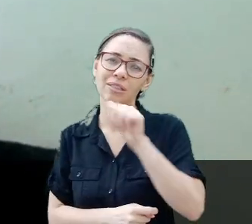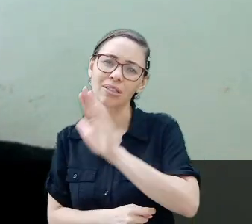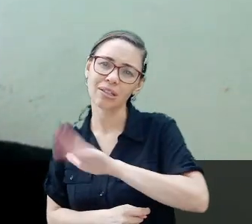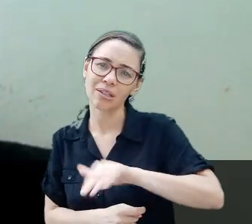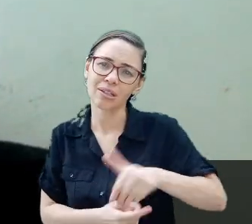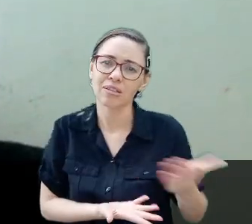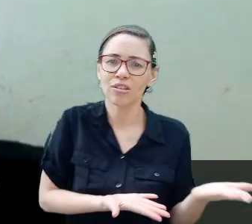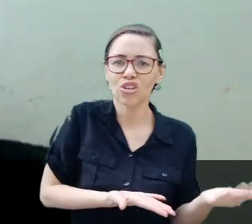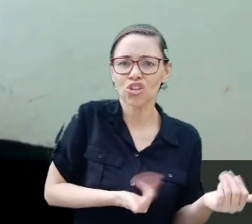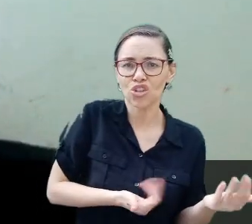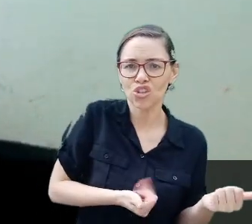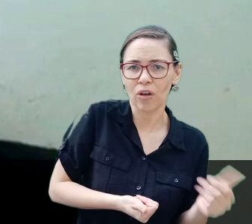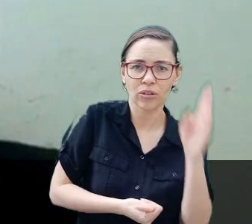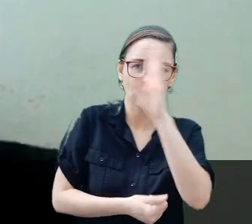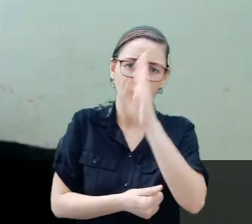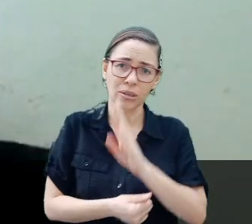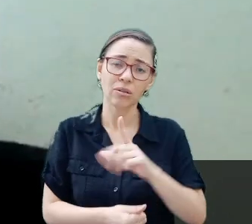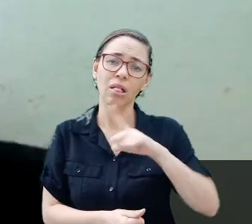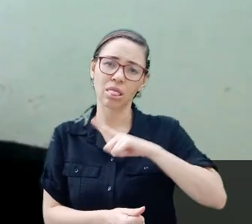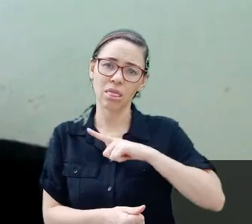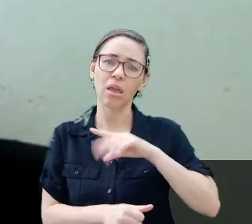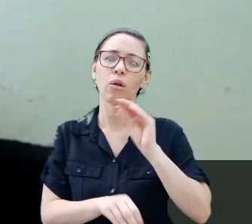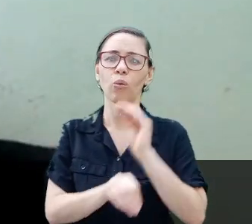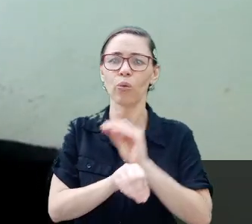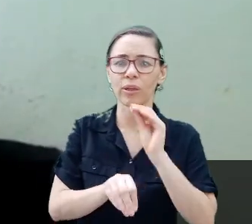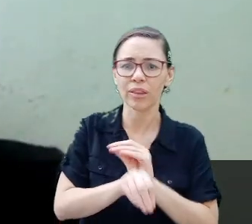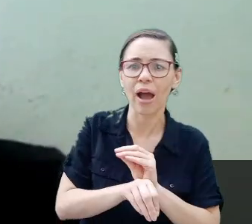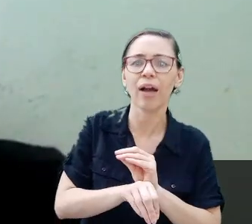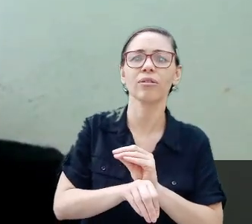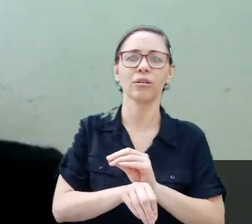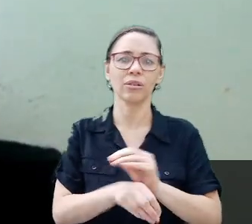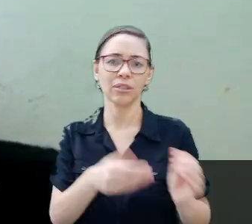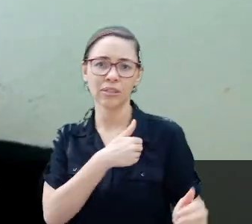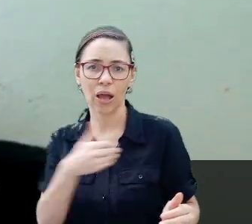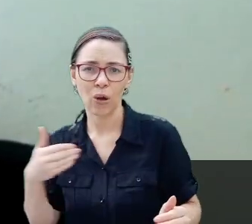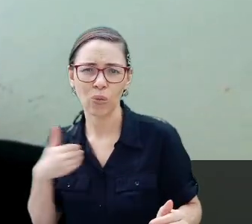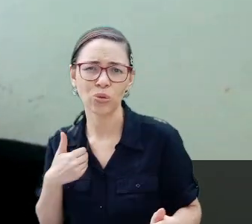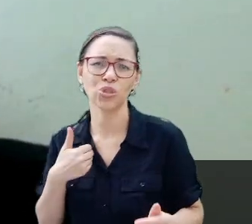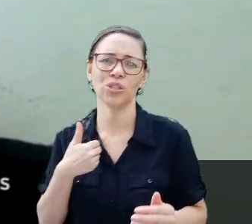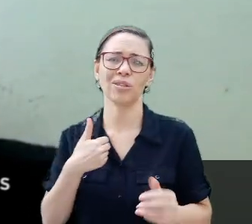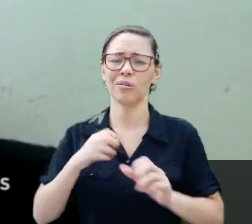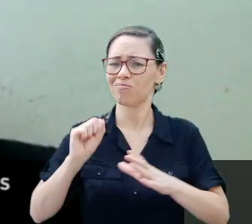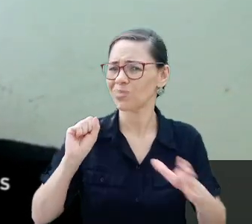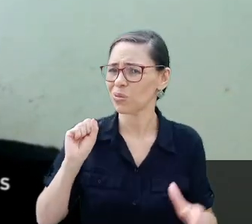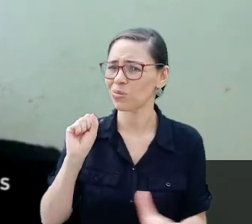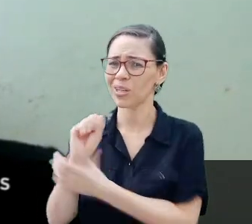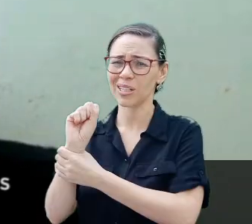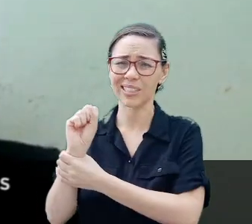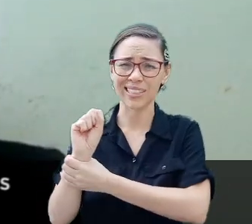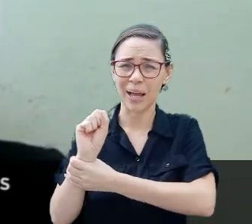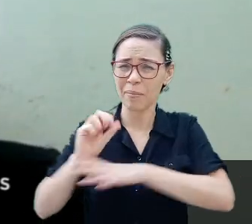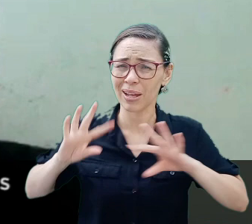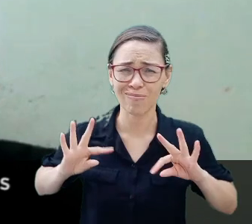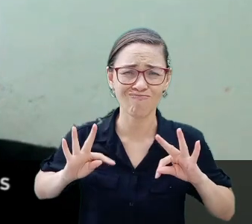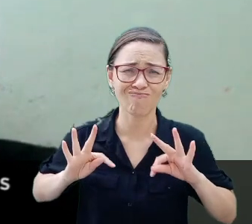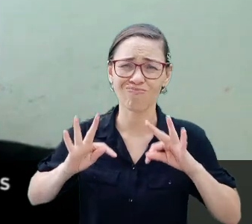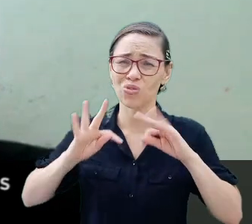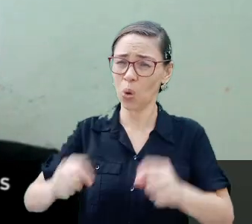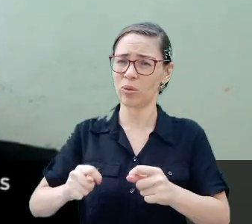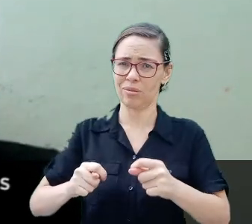os mesmos direitos, os mesmos cuidados, com prioridade absoluta. Esses cuidados precisam